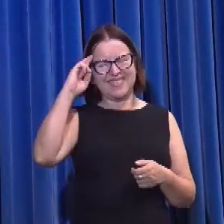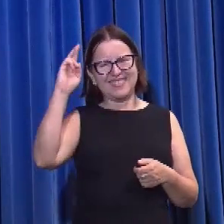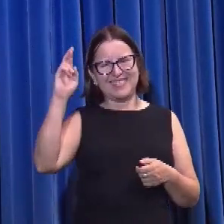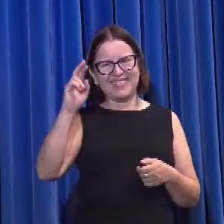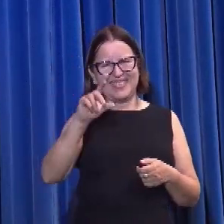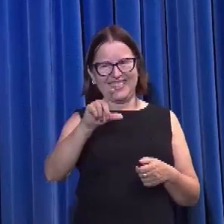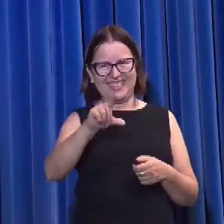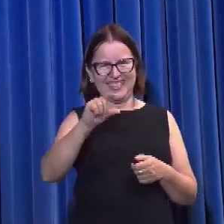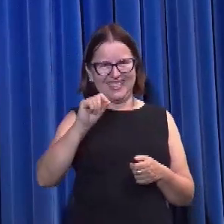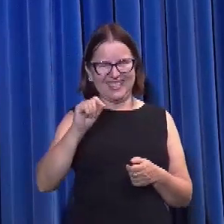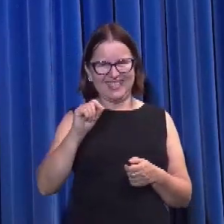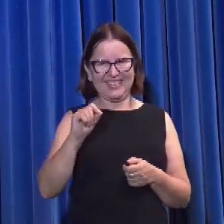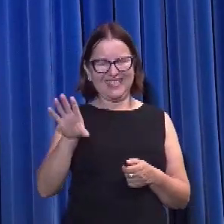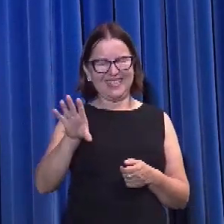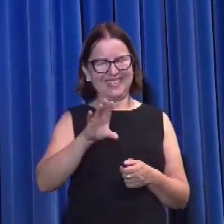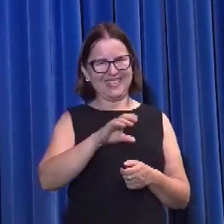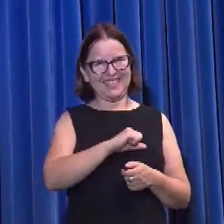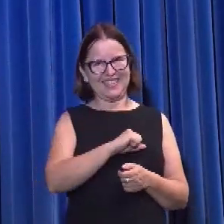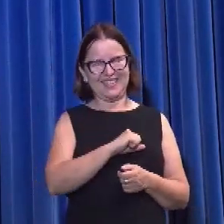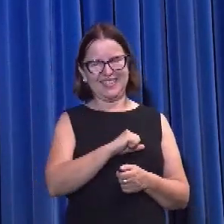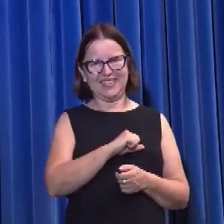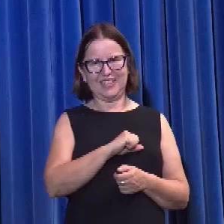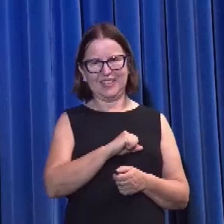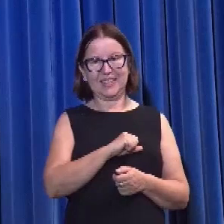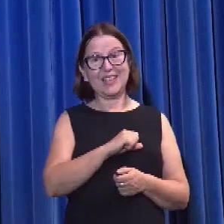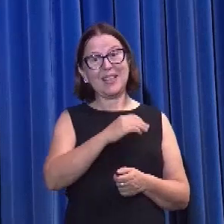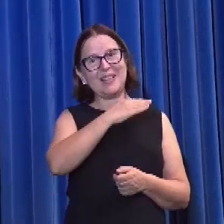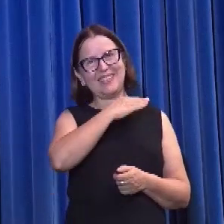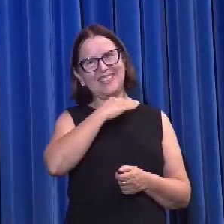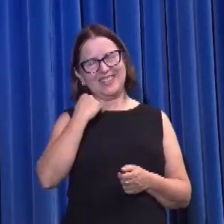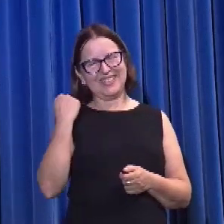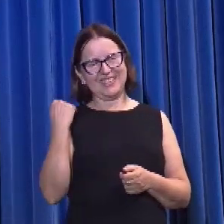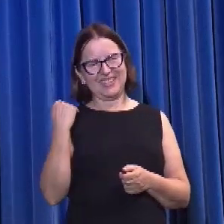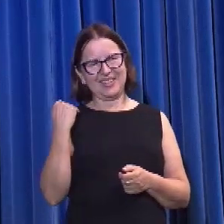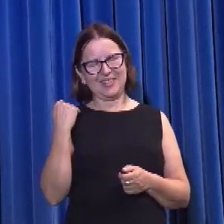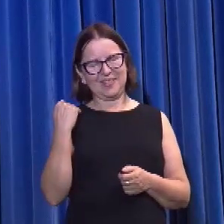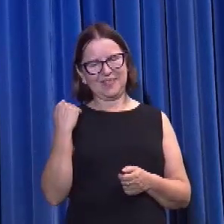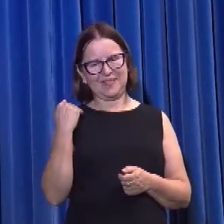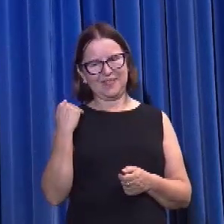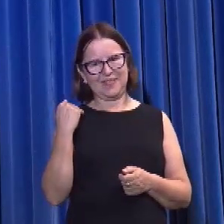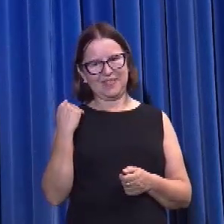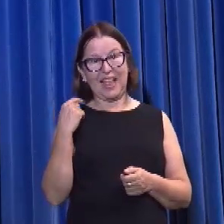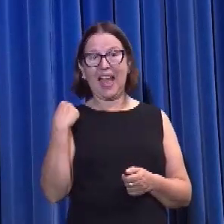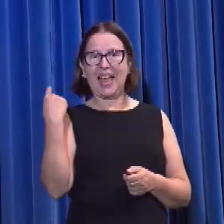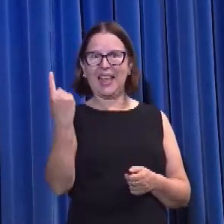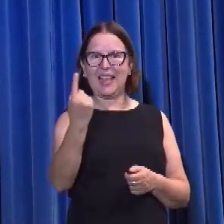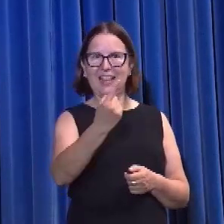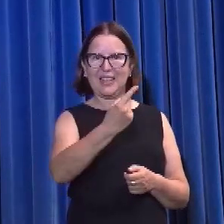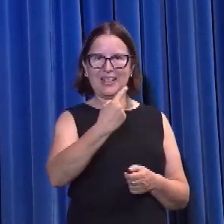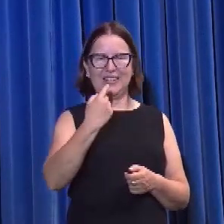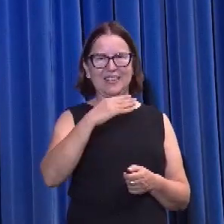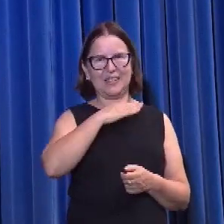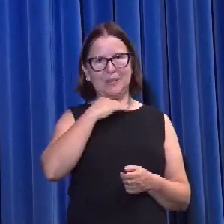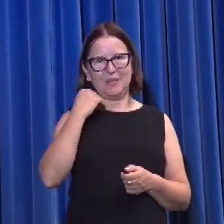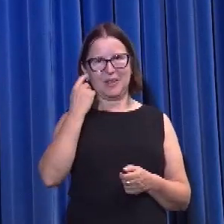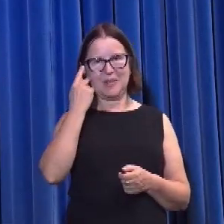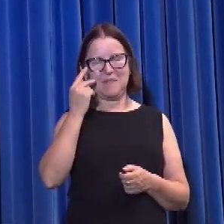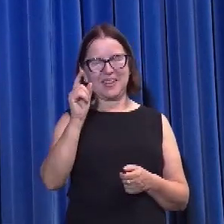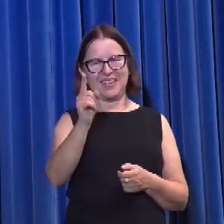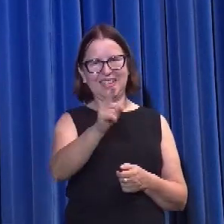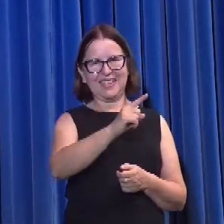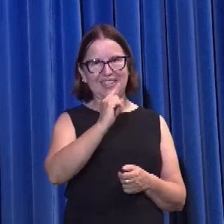nos eleito no amor, Ele morreu a nossa morte, para que